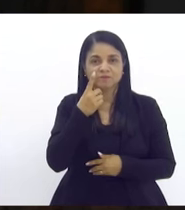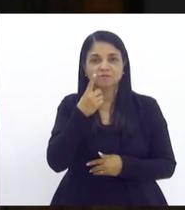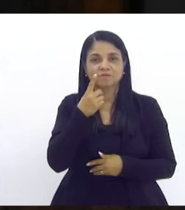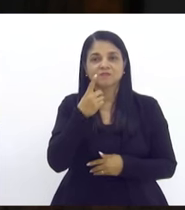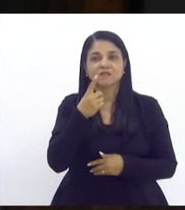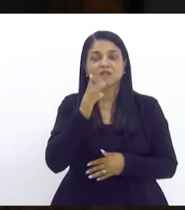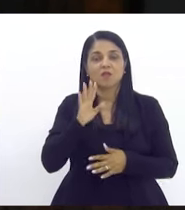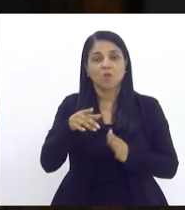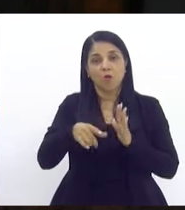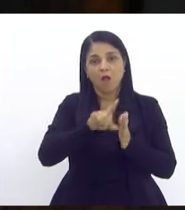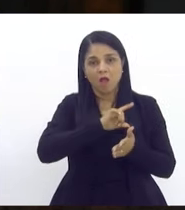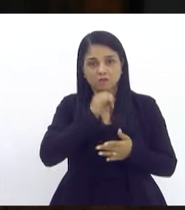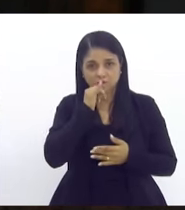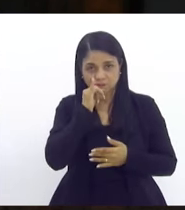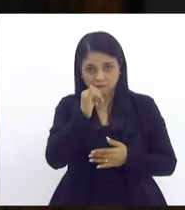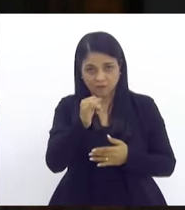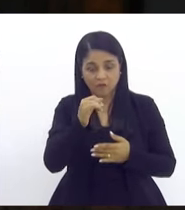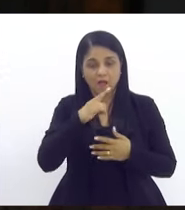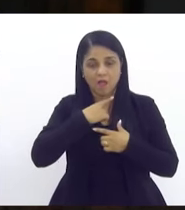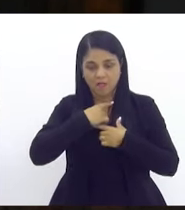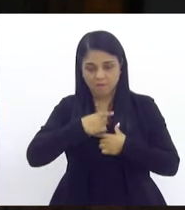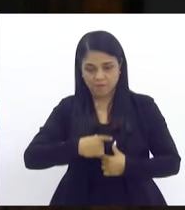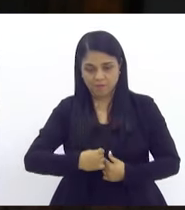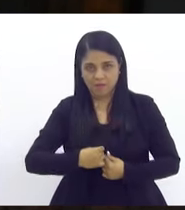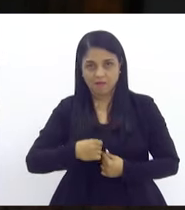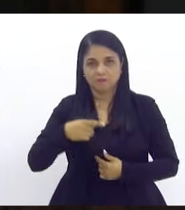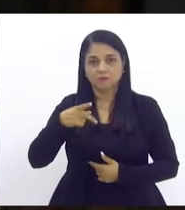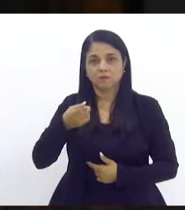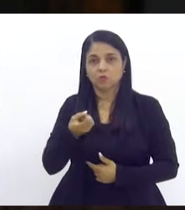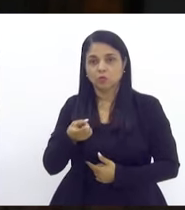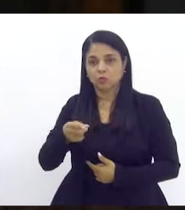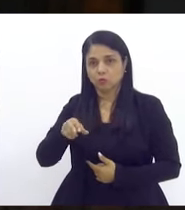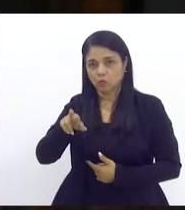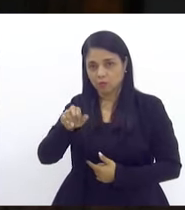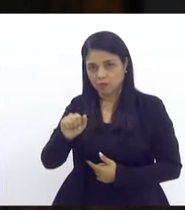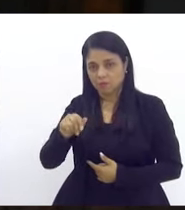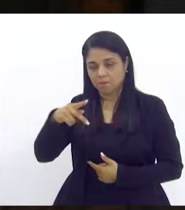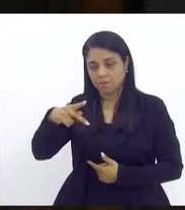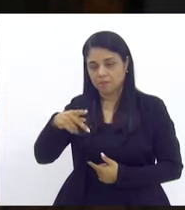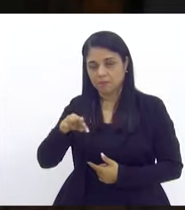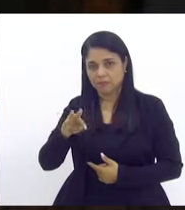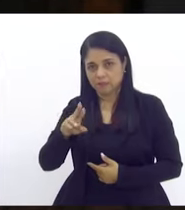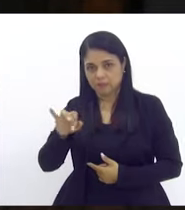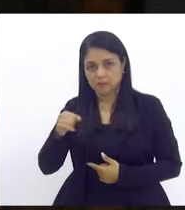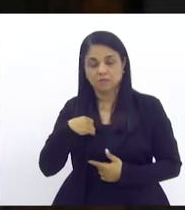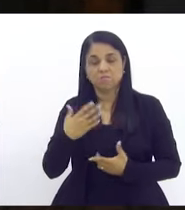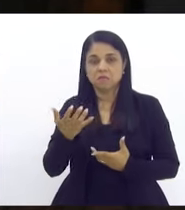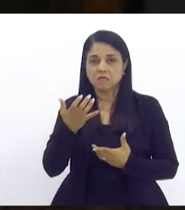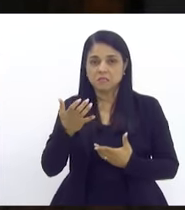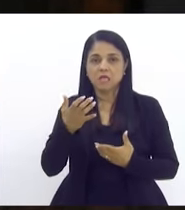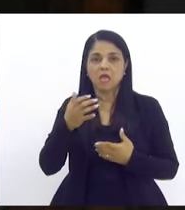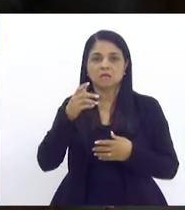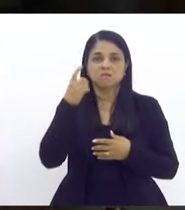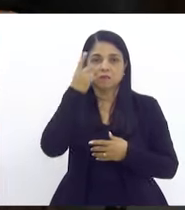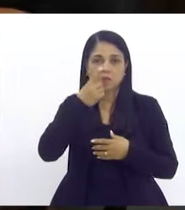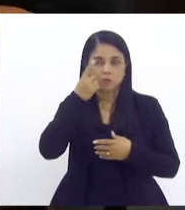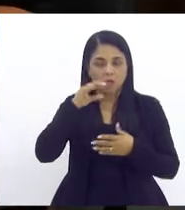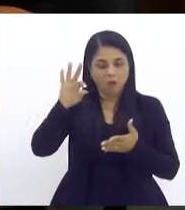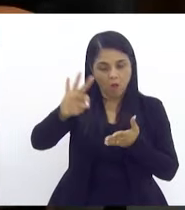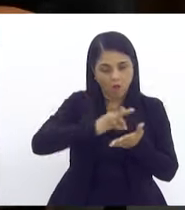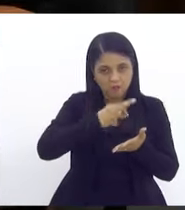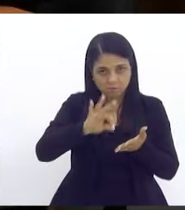antemão aqui, já abro a medalha da doutora Patrícia para a coautoria dos deputados que quiserem assinar junto